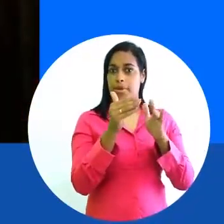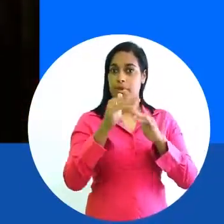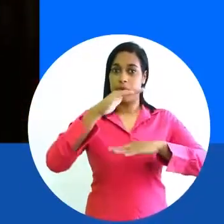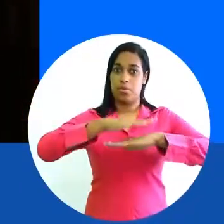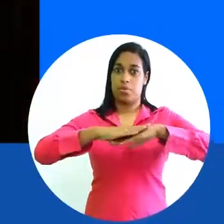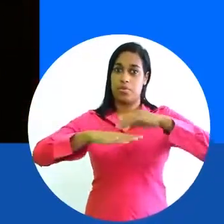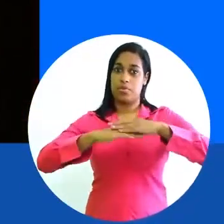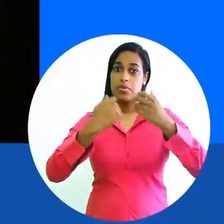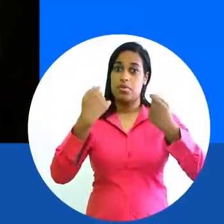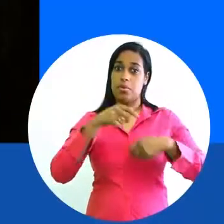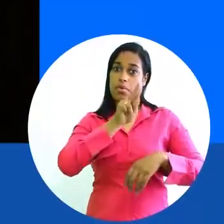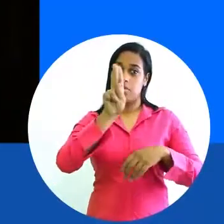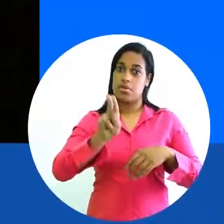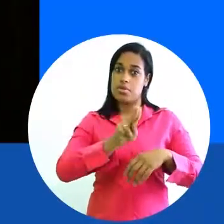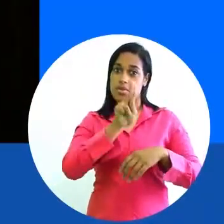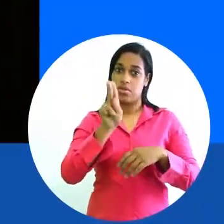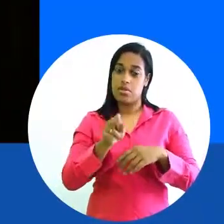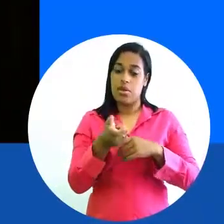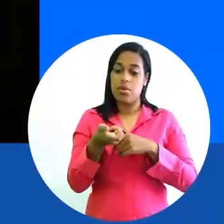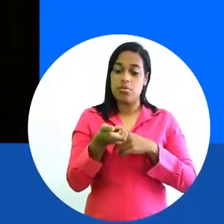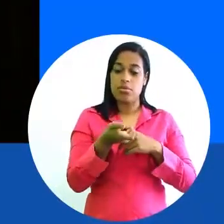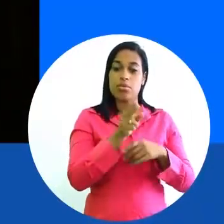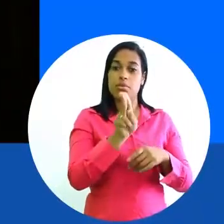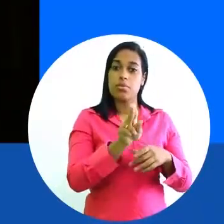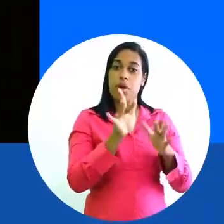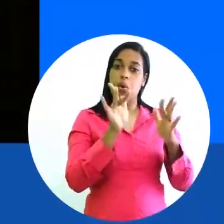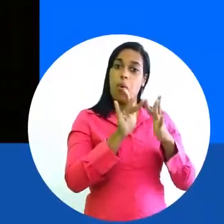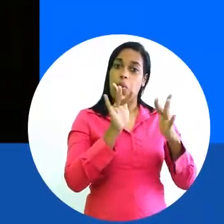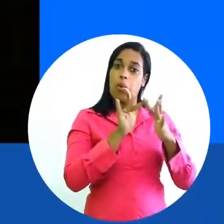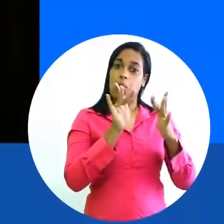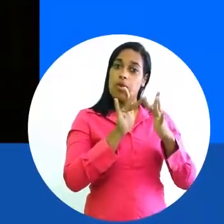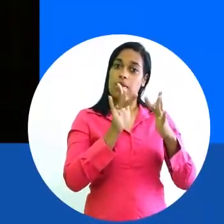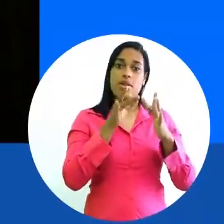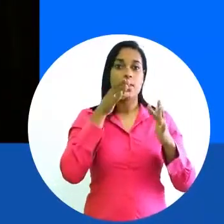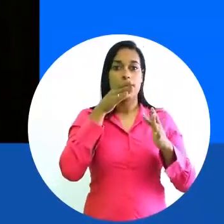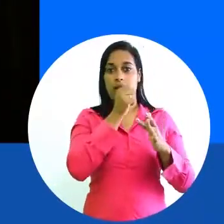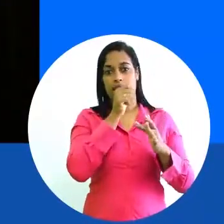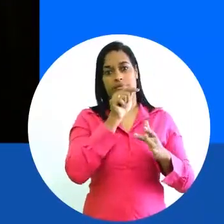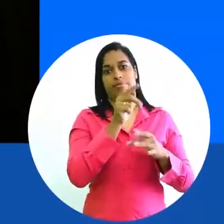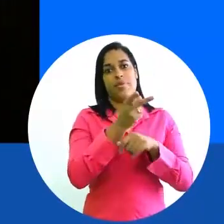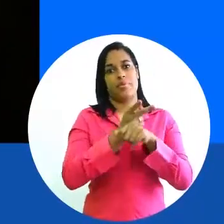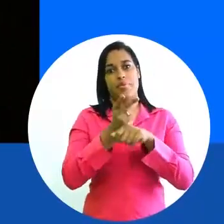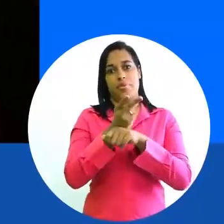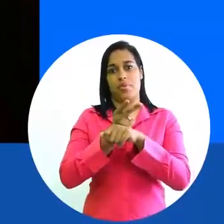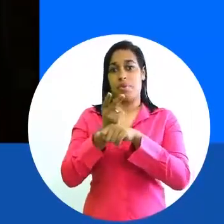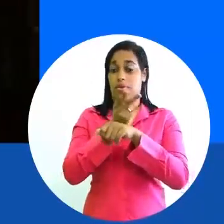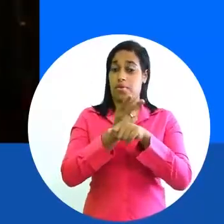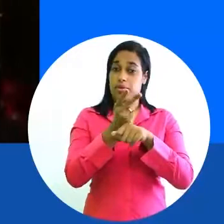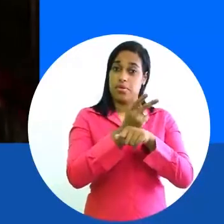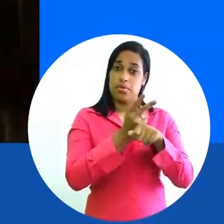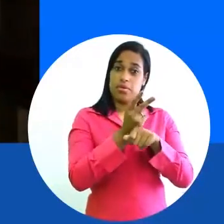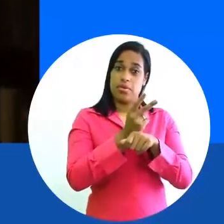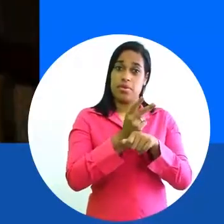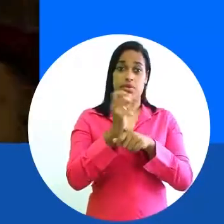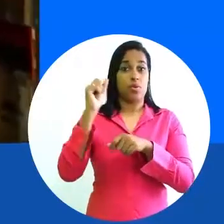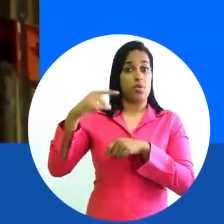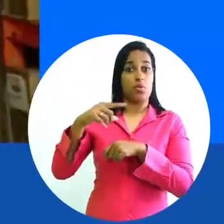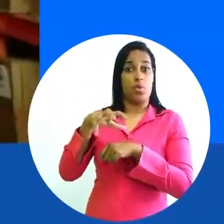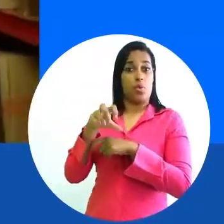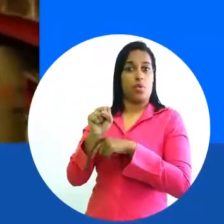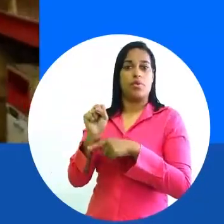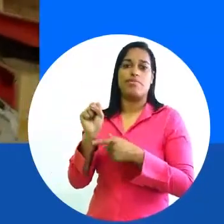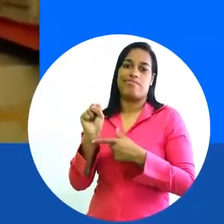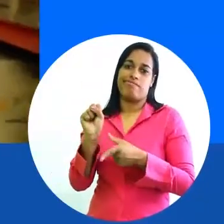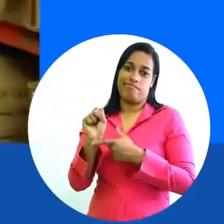funcionário precisa usar uma lanterna de LED para evitar qualquer tipo de aquecimento e procurá-lo, assim, ó, no escuro.